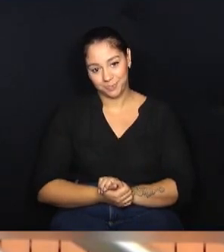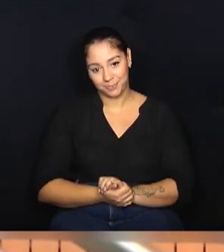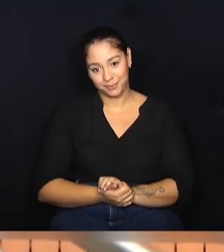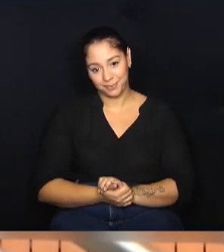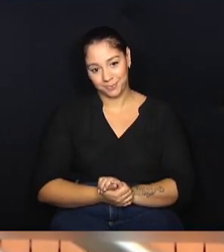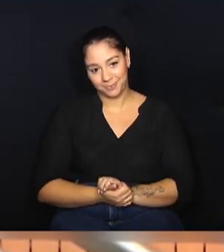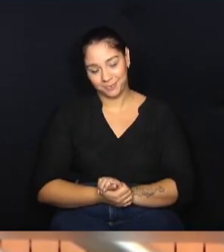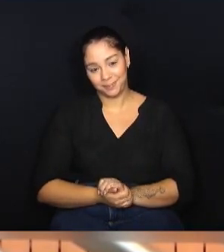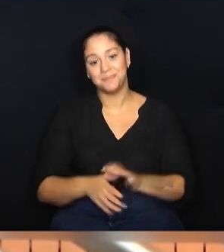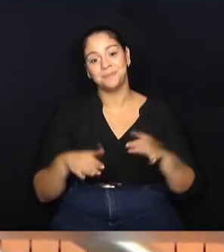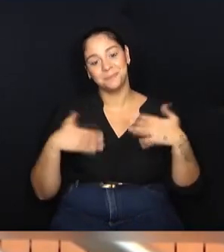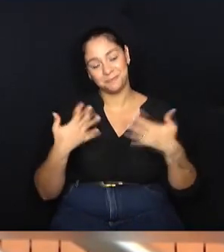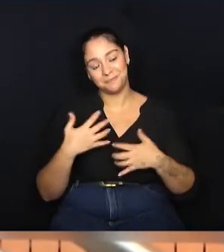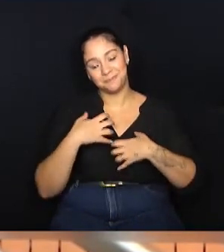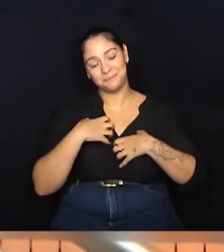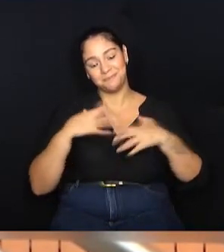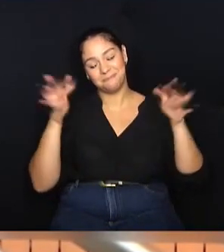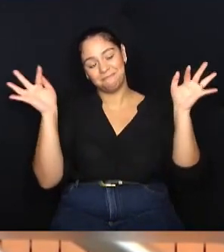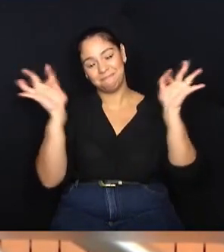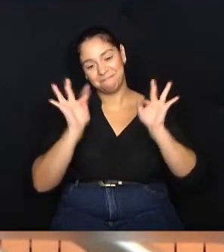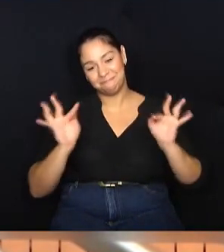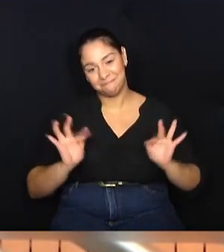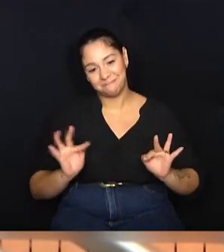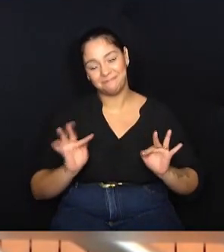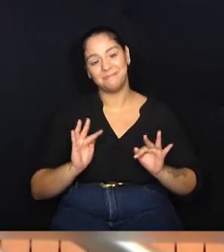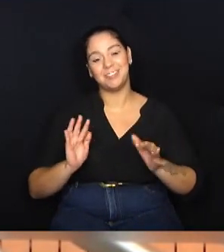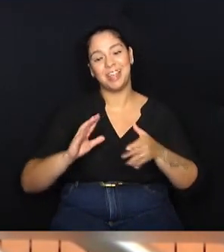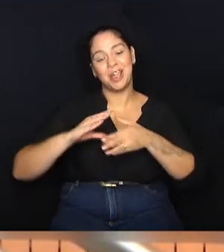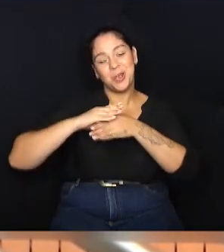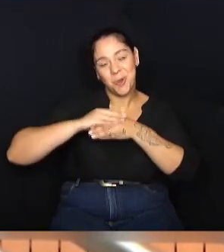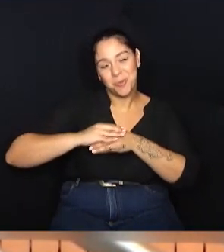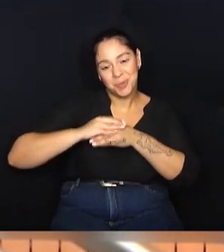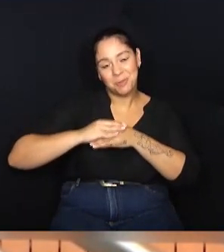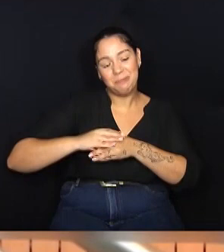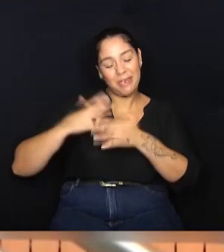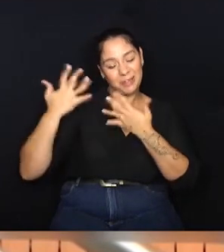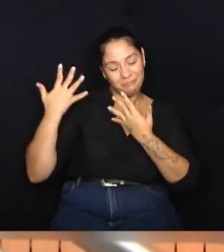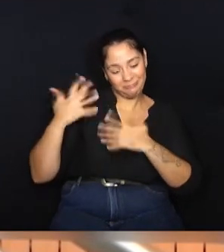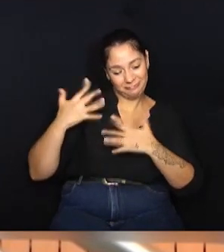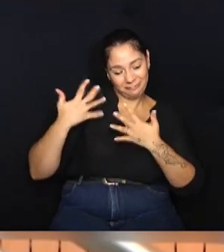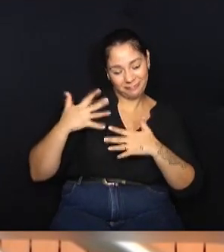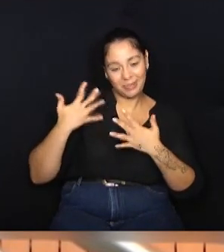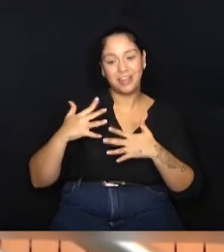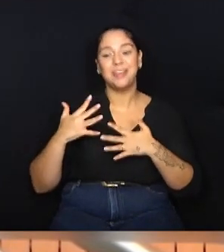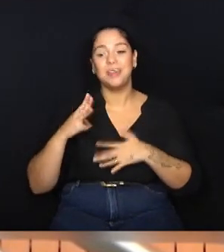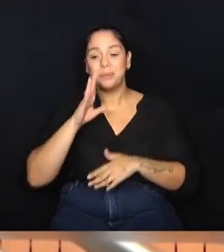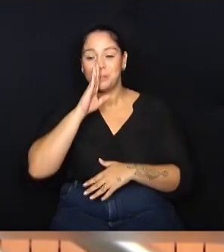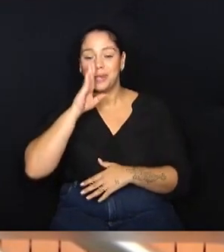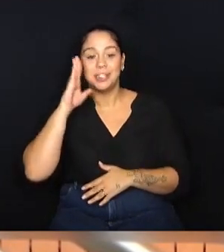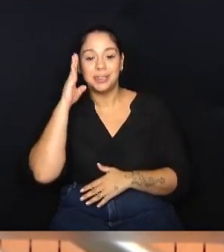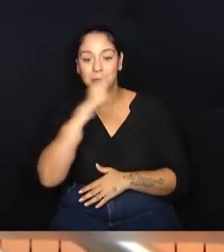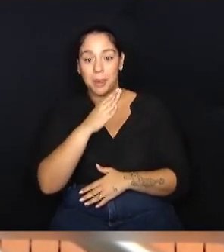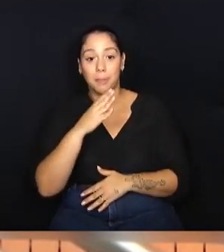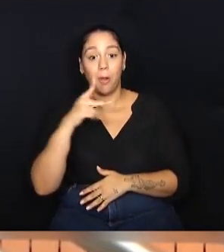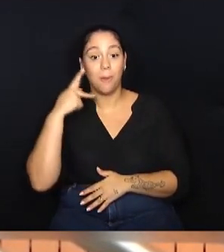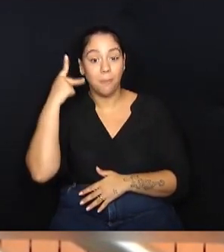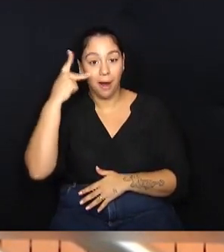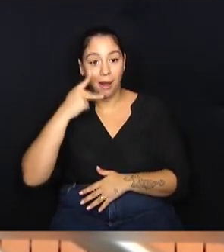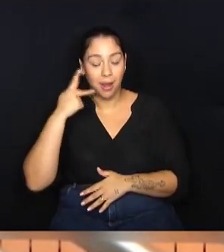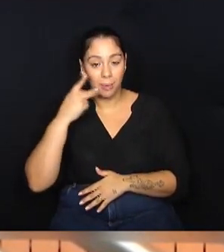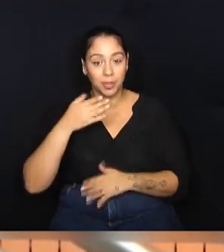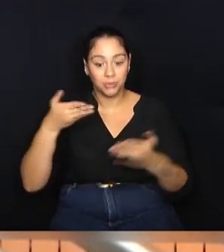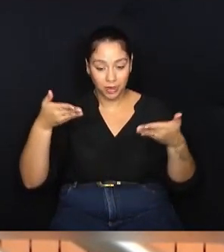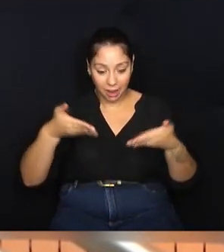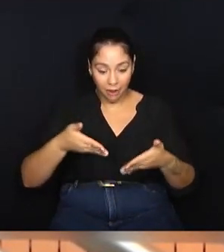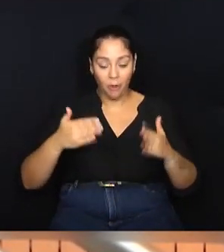A gente fica bastante feliz de receber os cumprimentos, né, de todos, principalmente dos parlamentares dessa casa